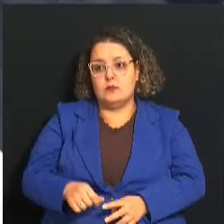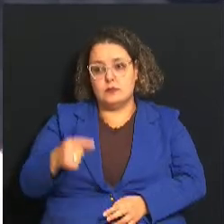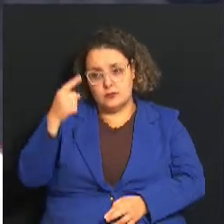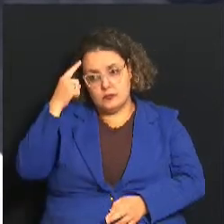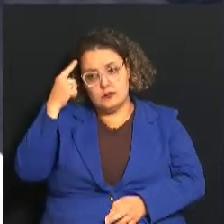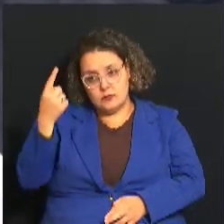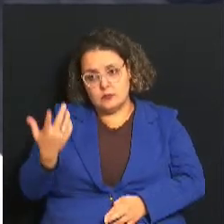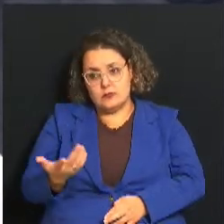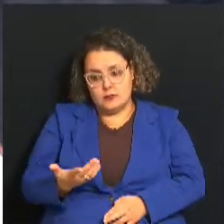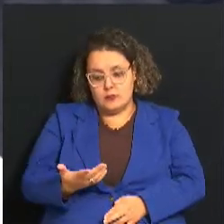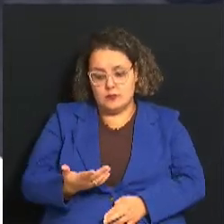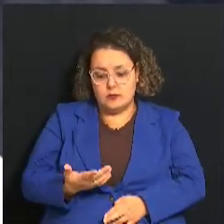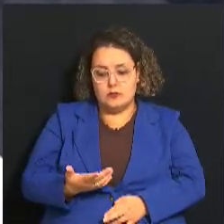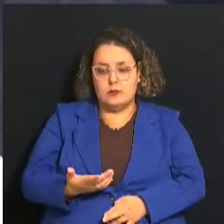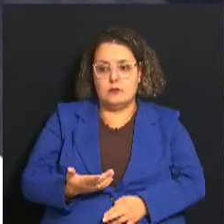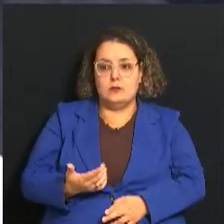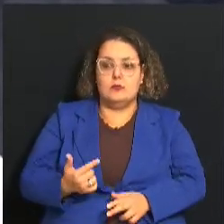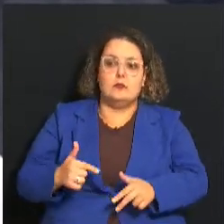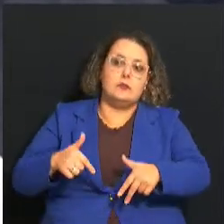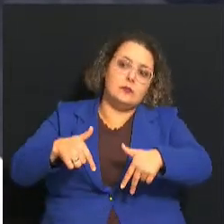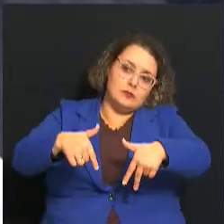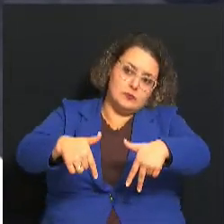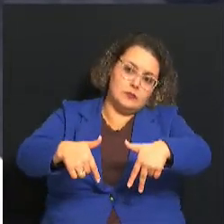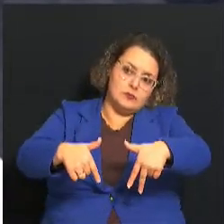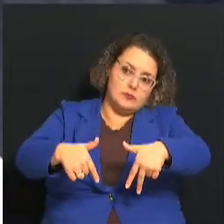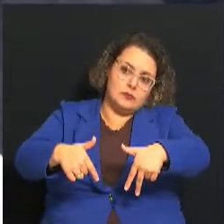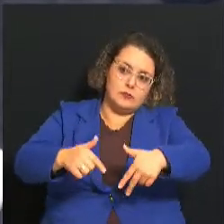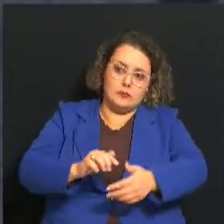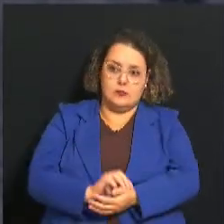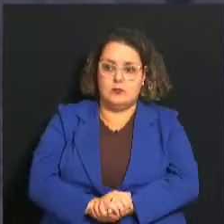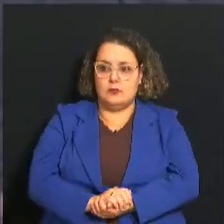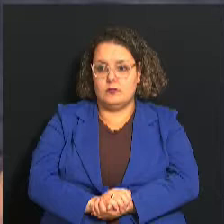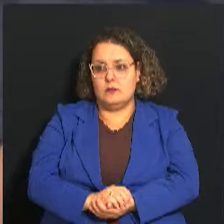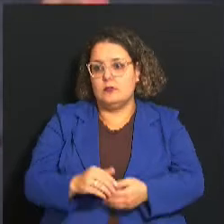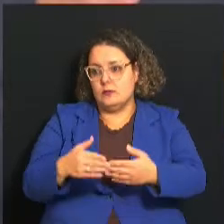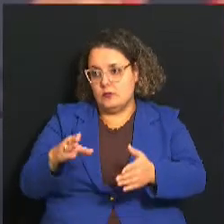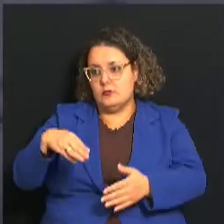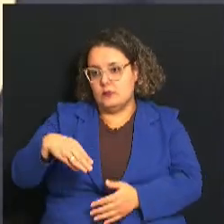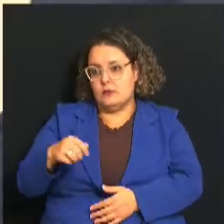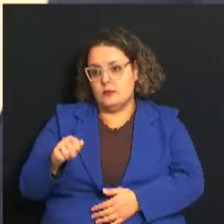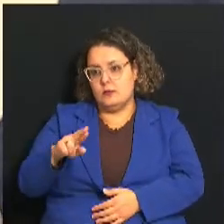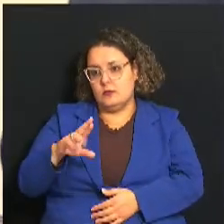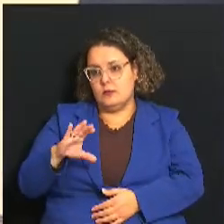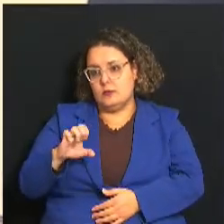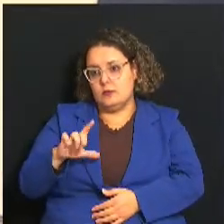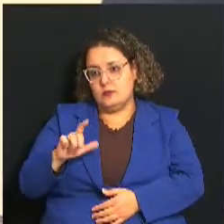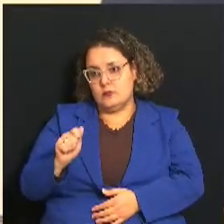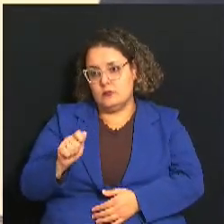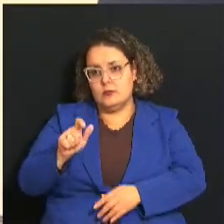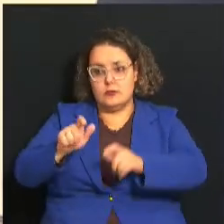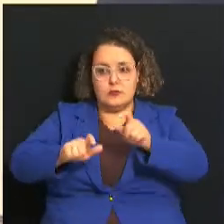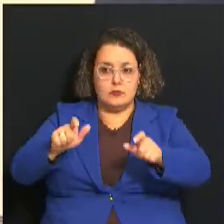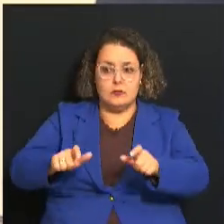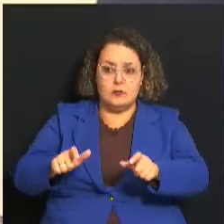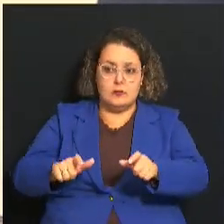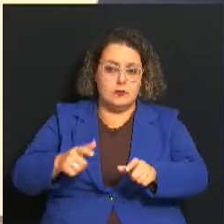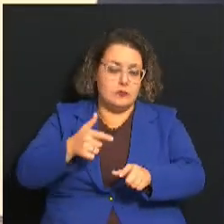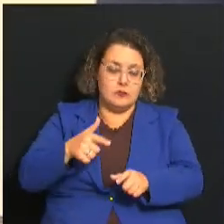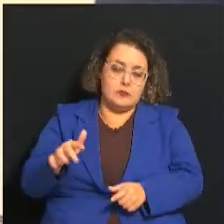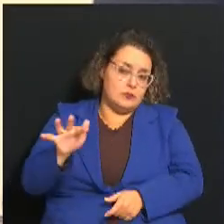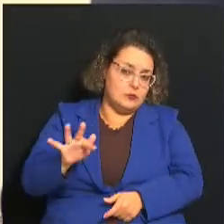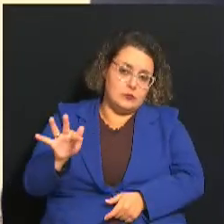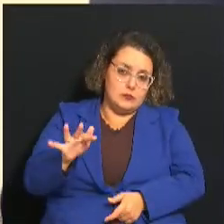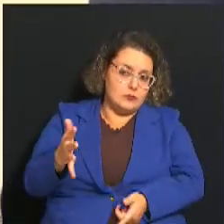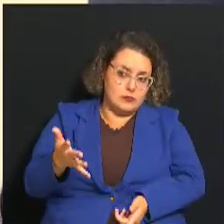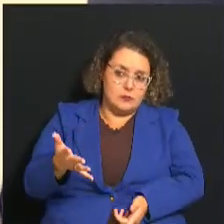E até quando a gente fala militância... Aí abre para isso que a Marcela também falou. São pessoas que às vezes não têm formação,